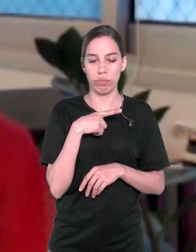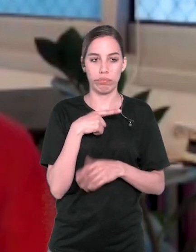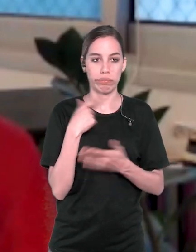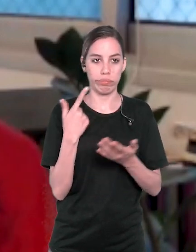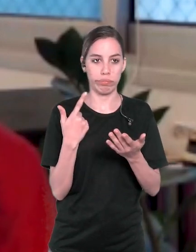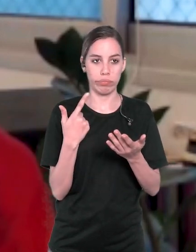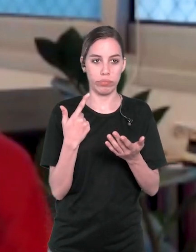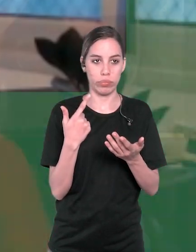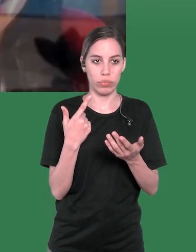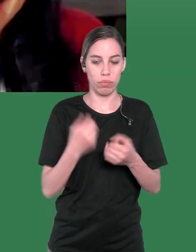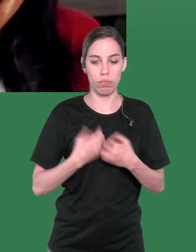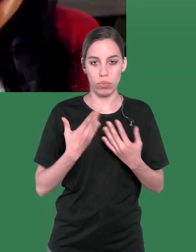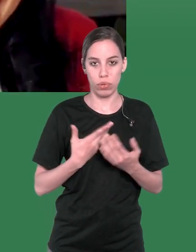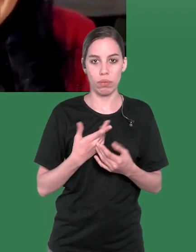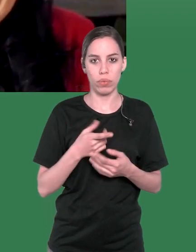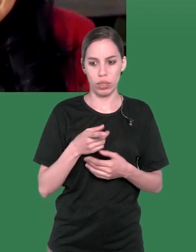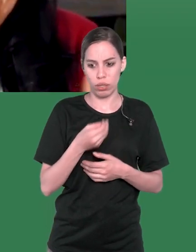ele